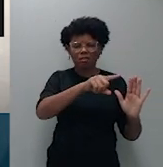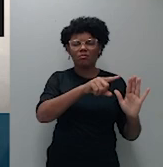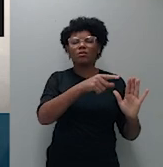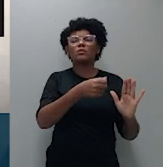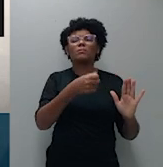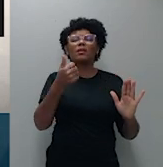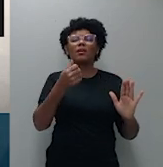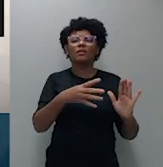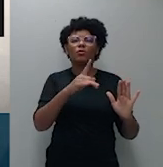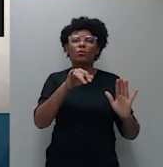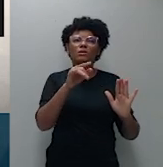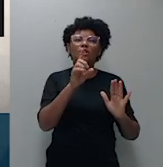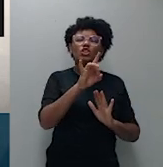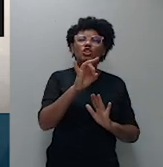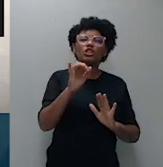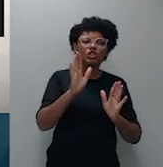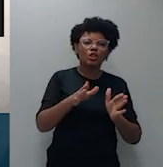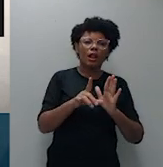que